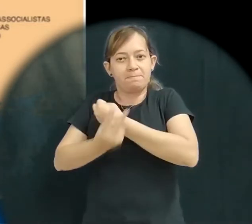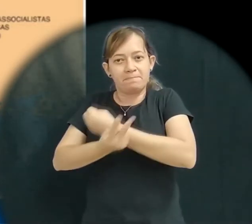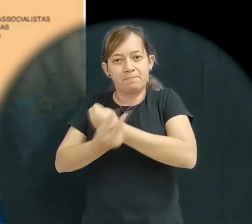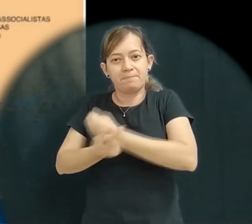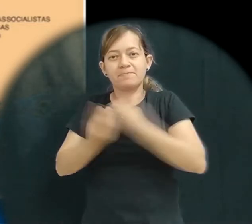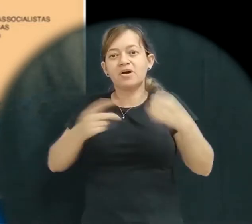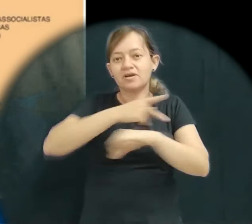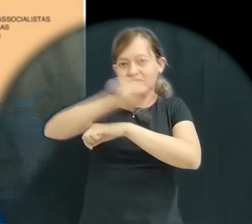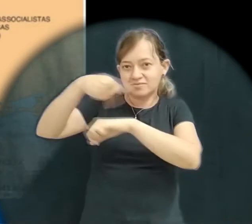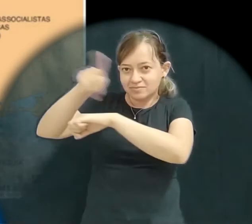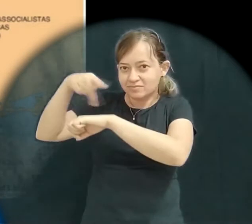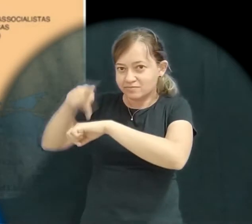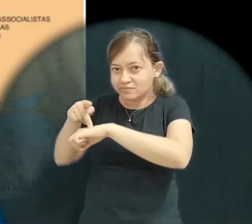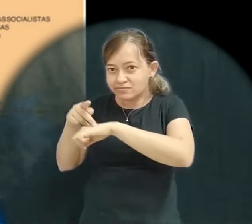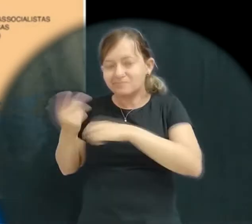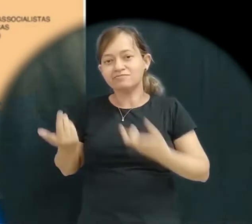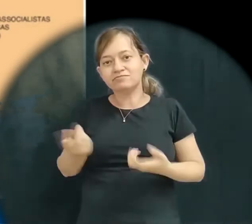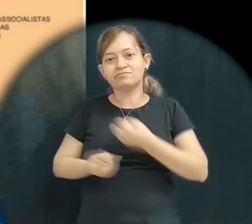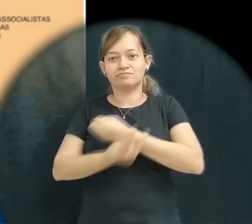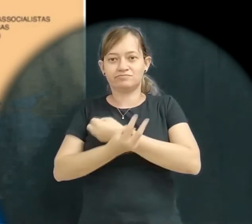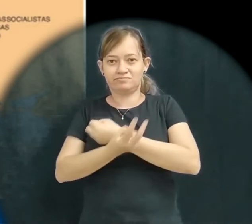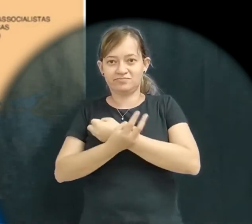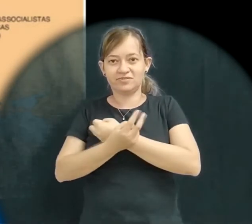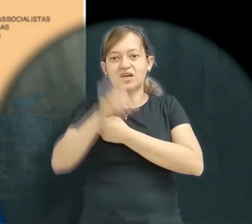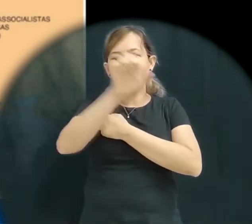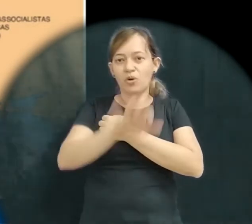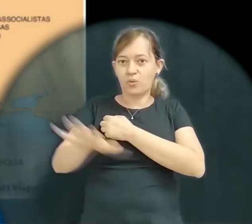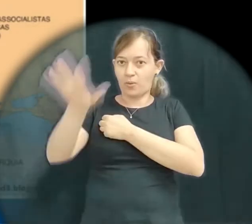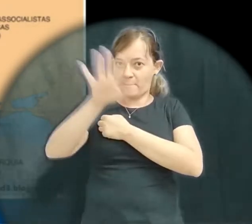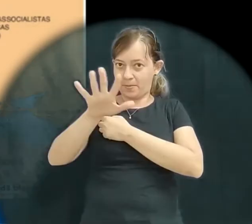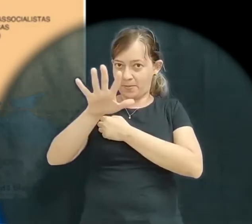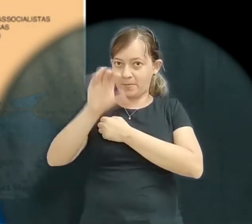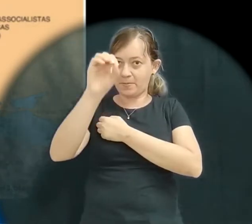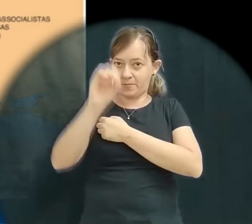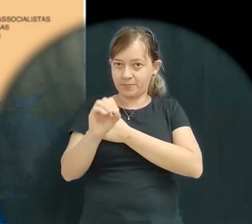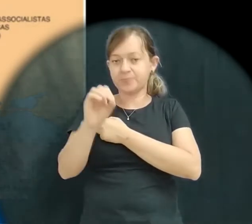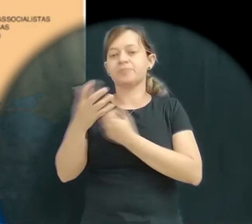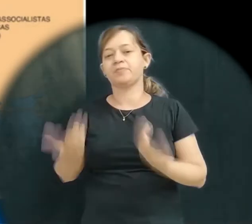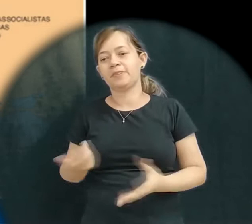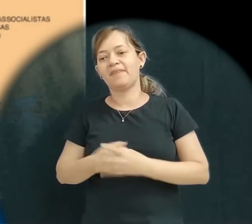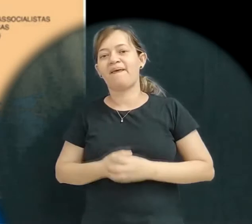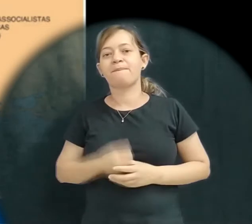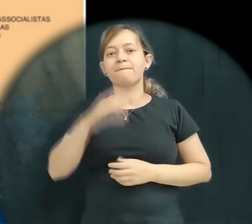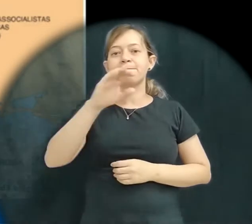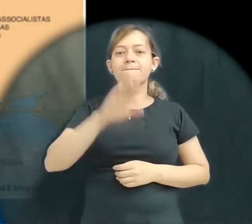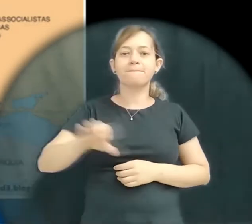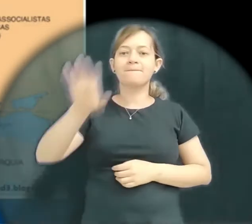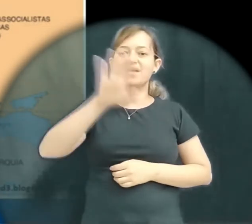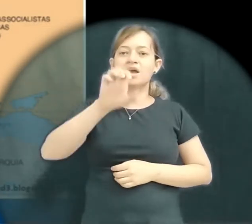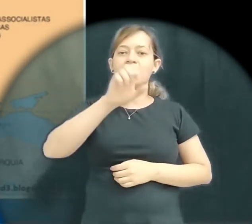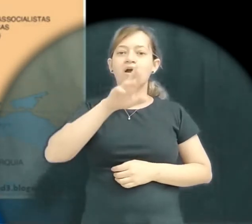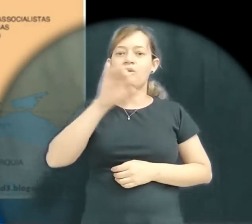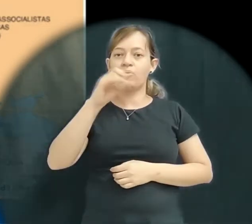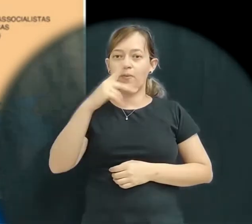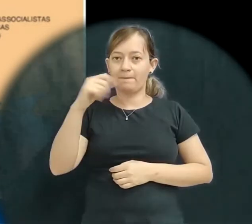protegida, digamos assim, pelos países da Europa Oriental. Estabelecer fronteiras defensáveis, então ele